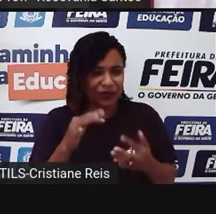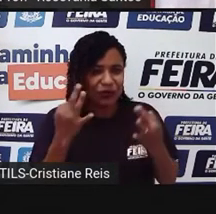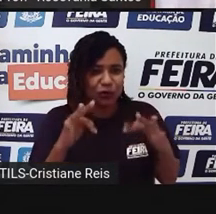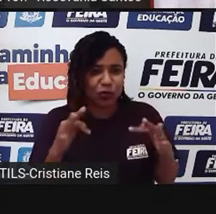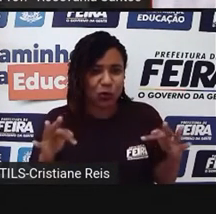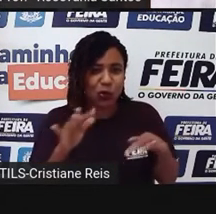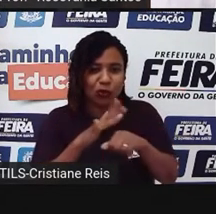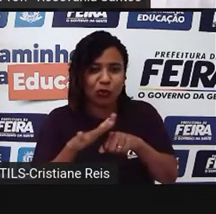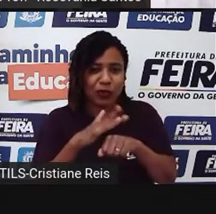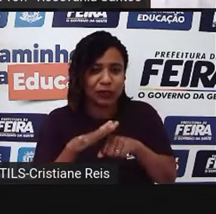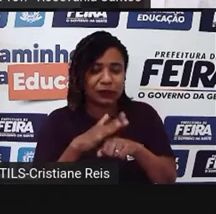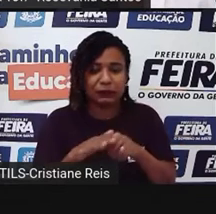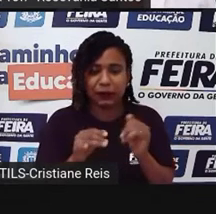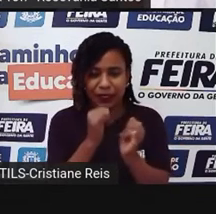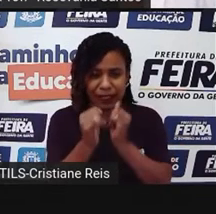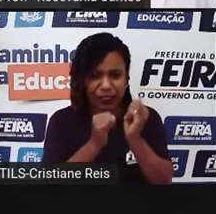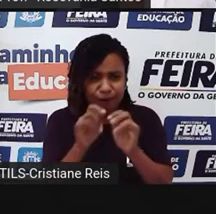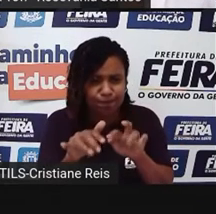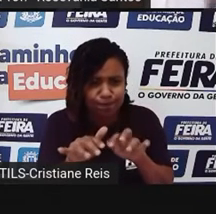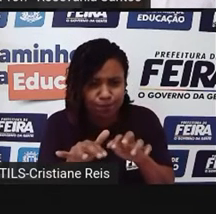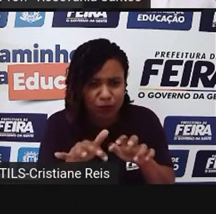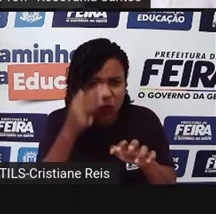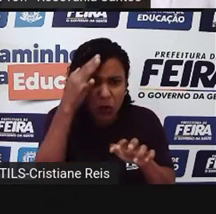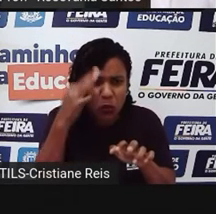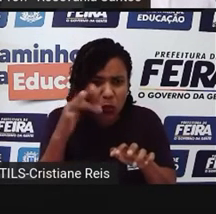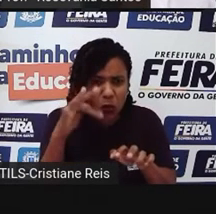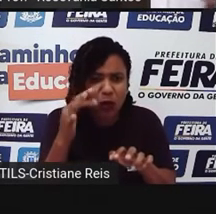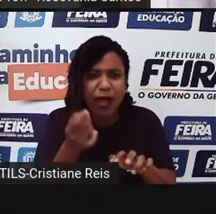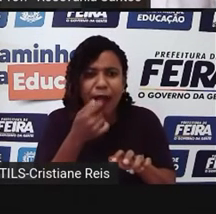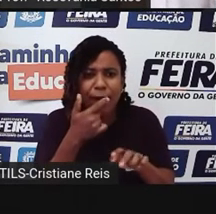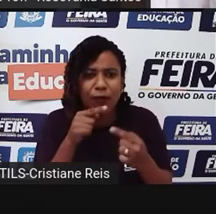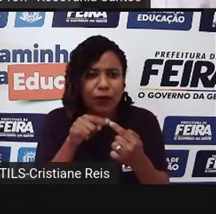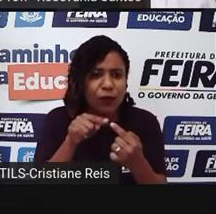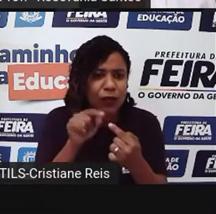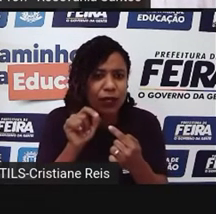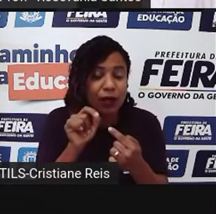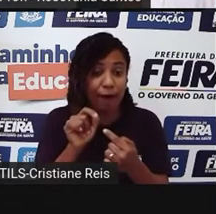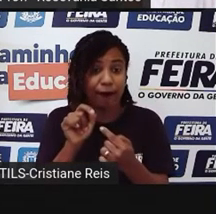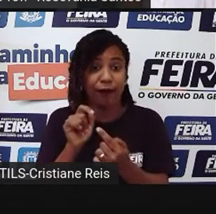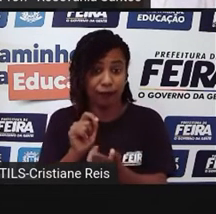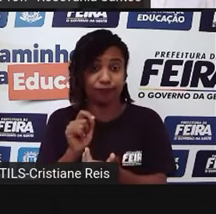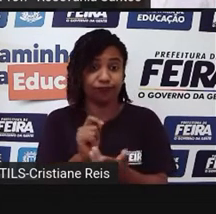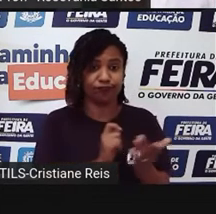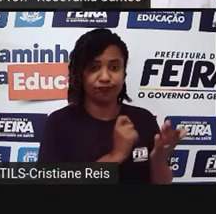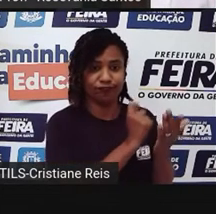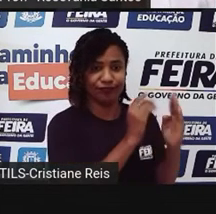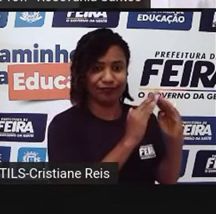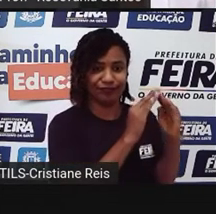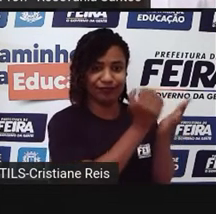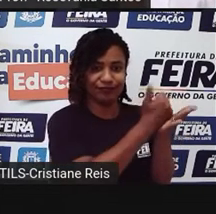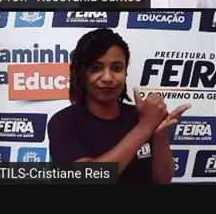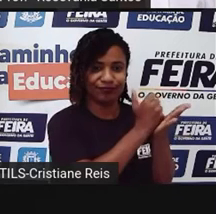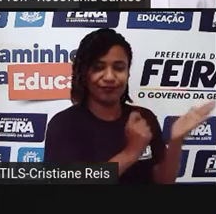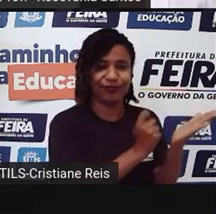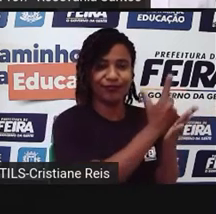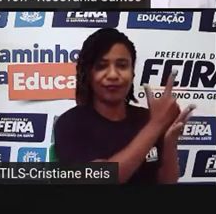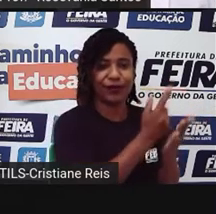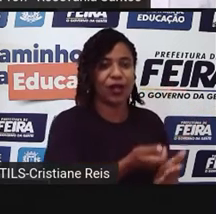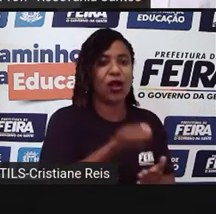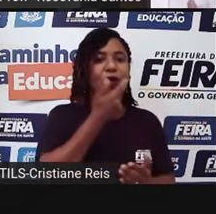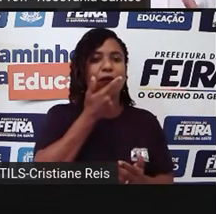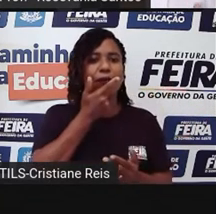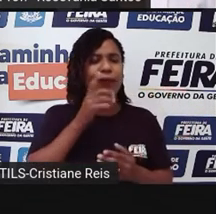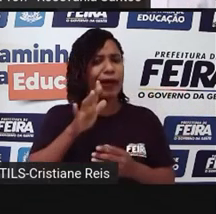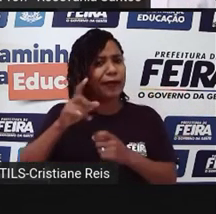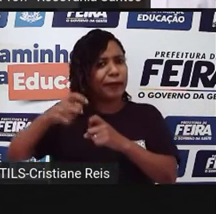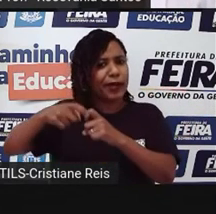está tomando aquele remédio de forma discriminada, sem consultar o médico, sem fazer alguns exames. Então, normalmente, quando a gente